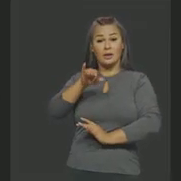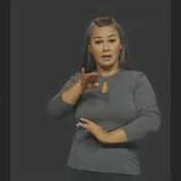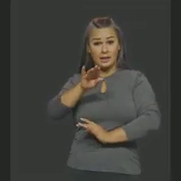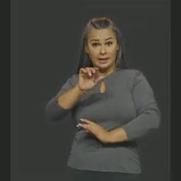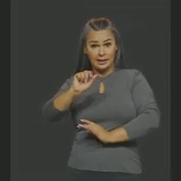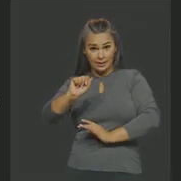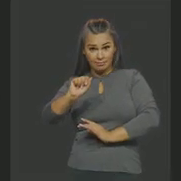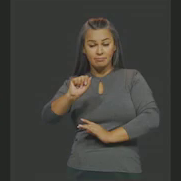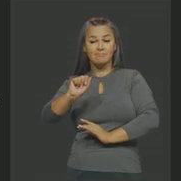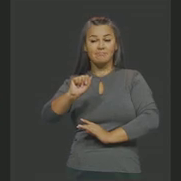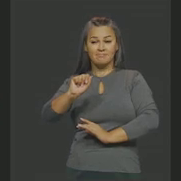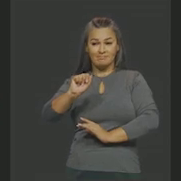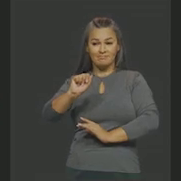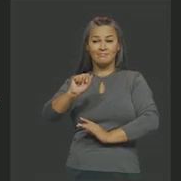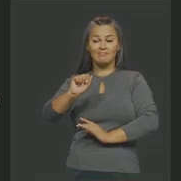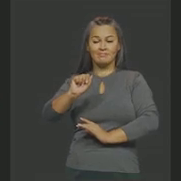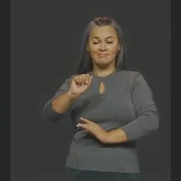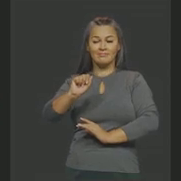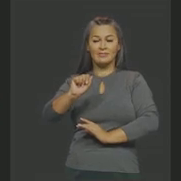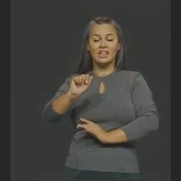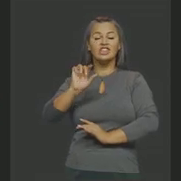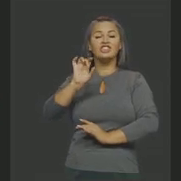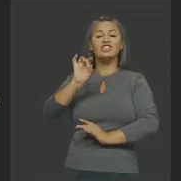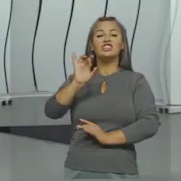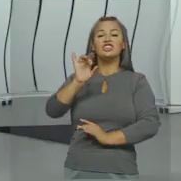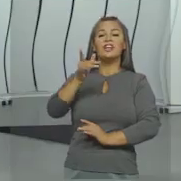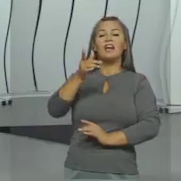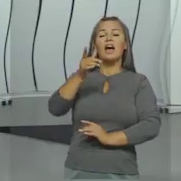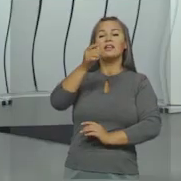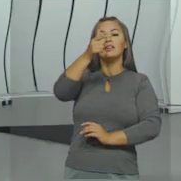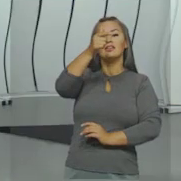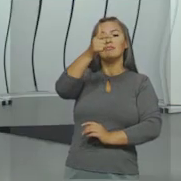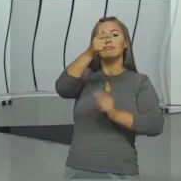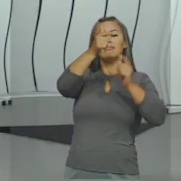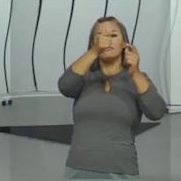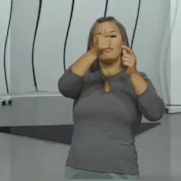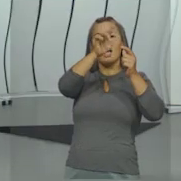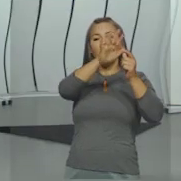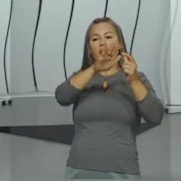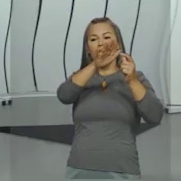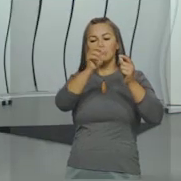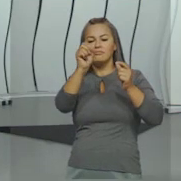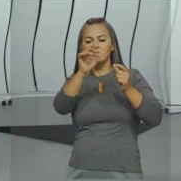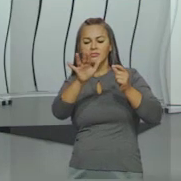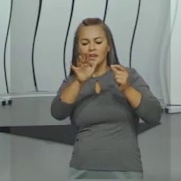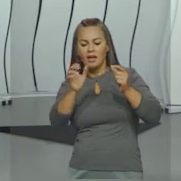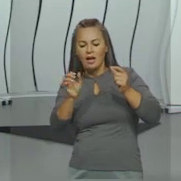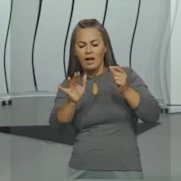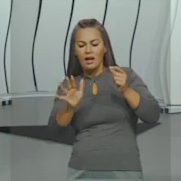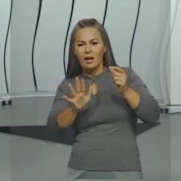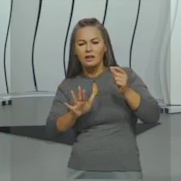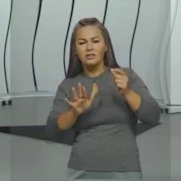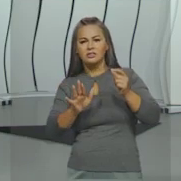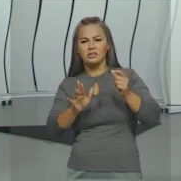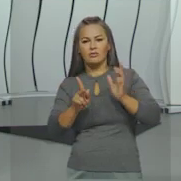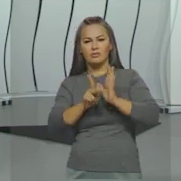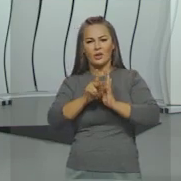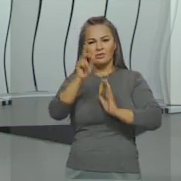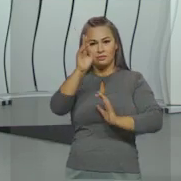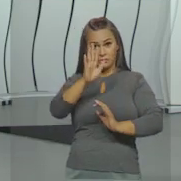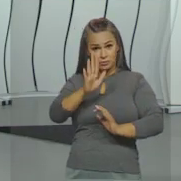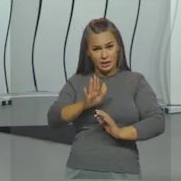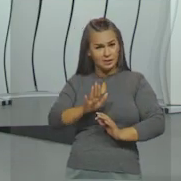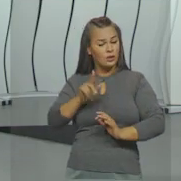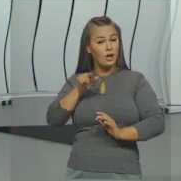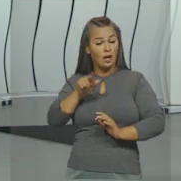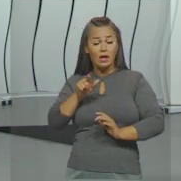né, Santa Catarina. Então, nós temos aqui o que nós chamamos de clima. Isso não muda, tá? Vai passar o ano inteiro, vai chover, vai